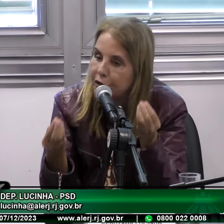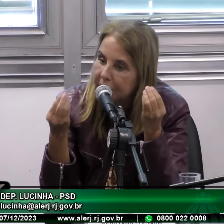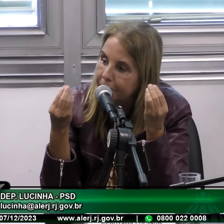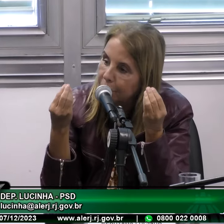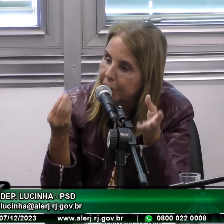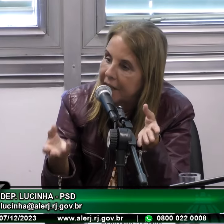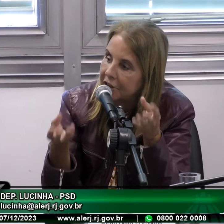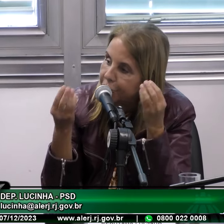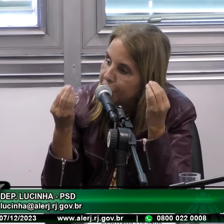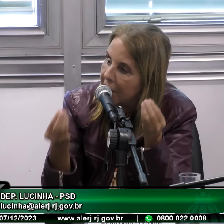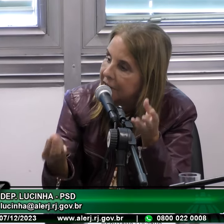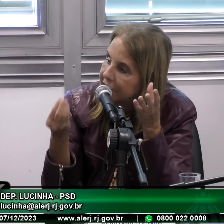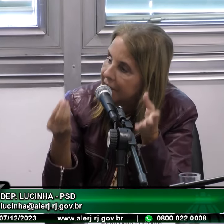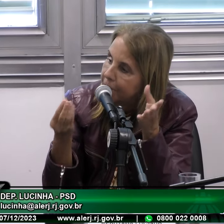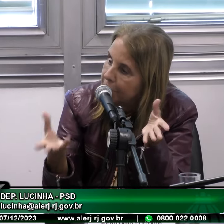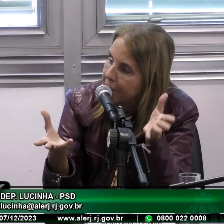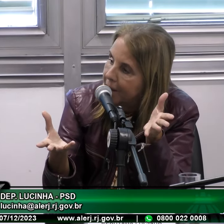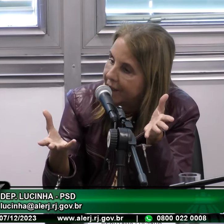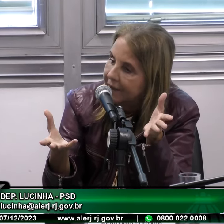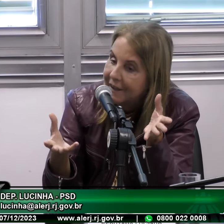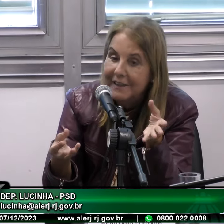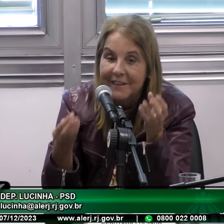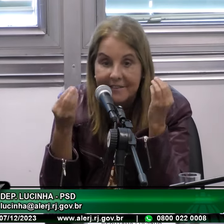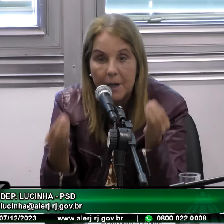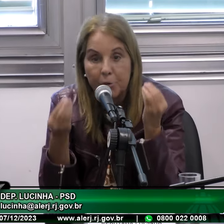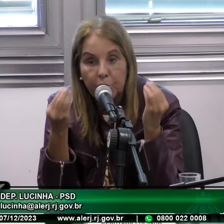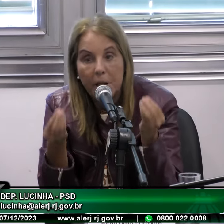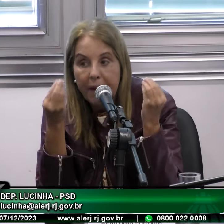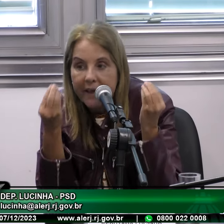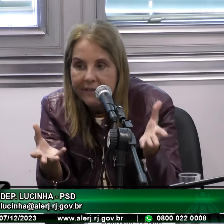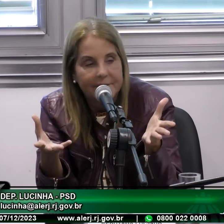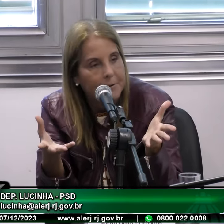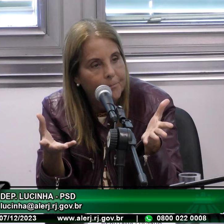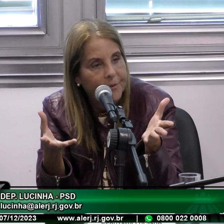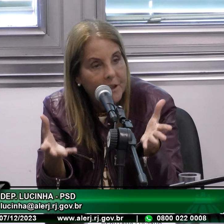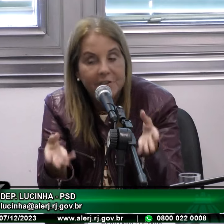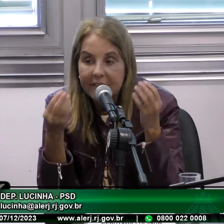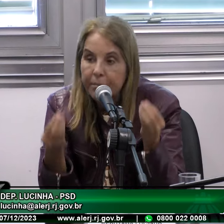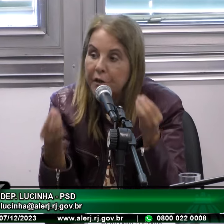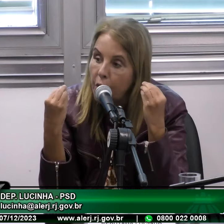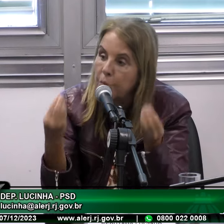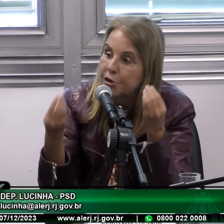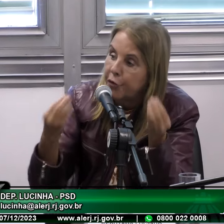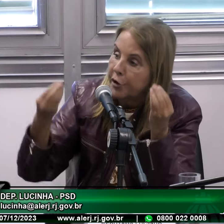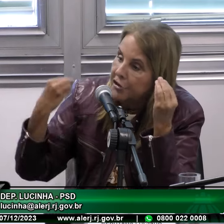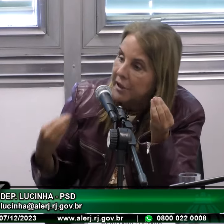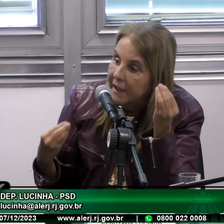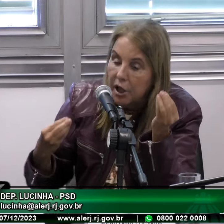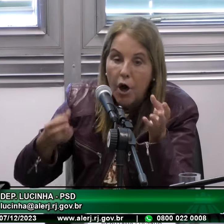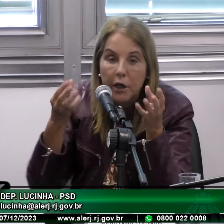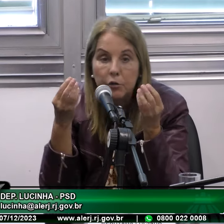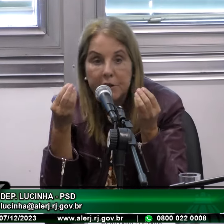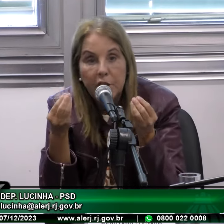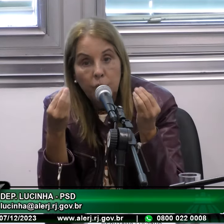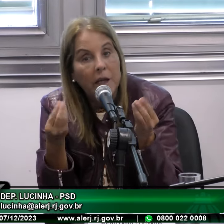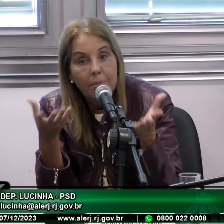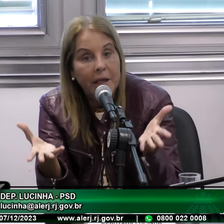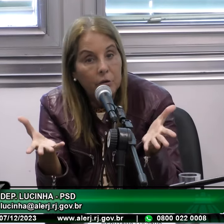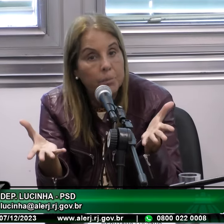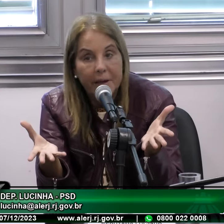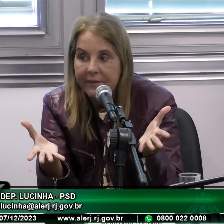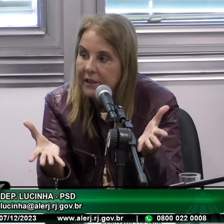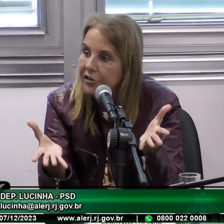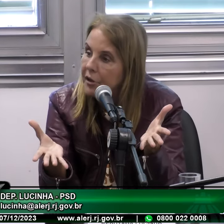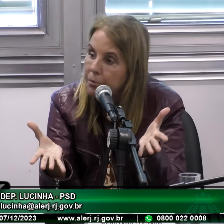embarcações abandonadas fundeadas dentro da B de Guanabara já sabe que o tema é esse já sabe que teve algumas que foram retiradas não traz nenhum